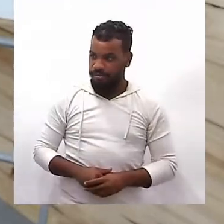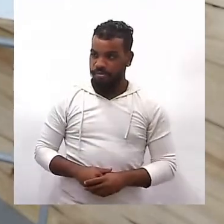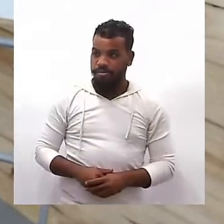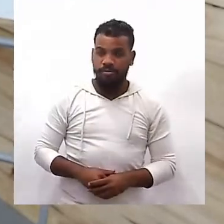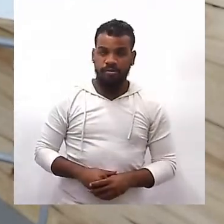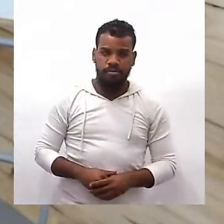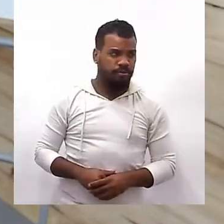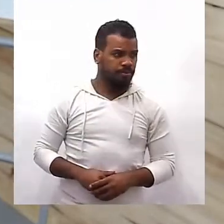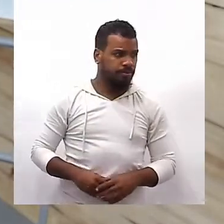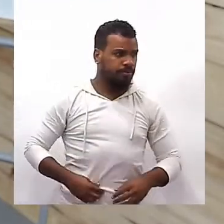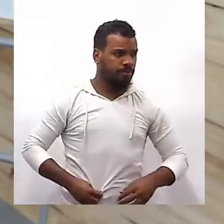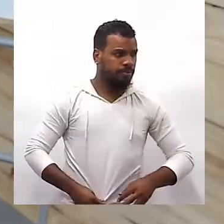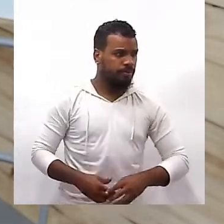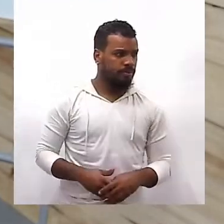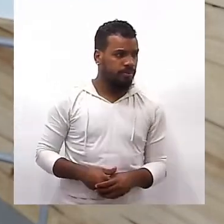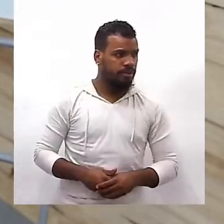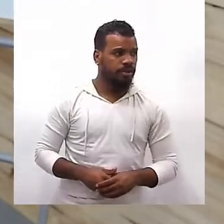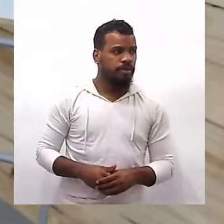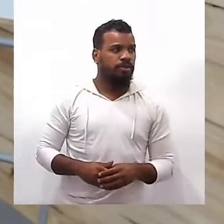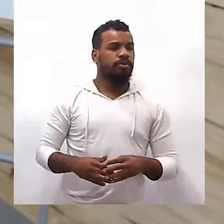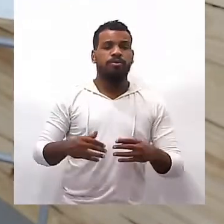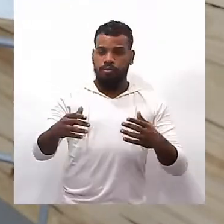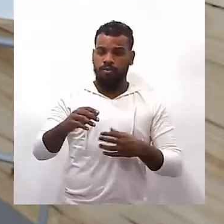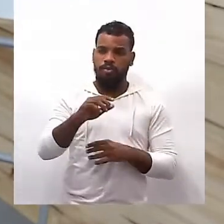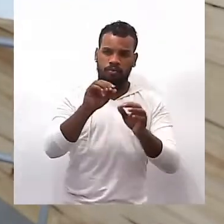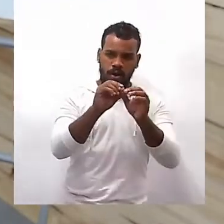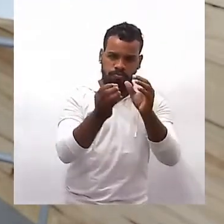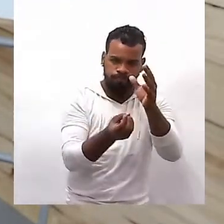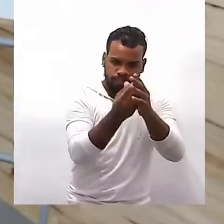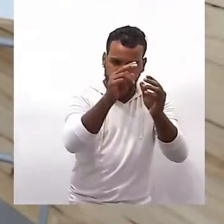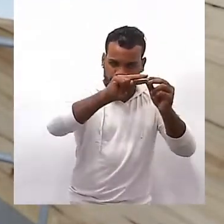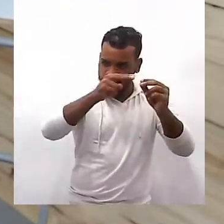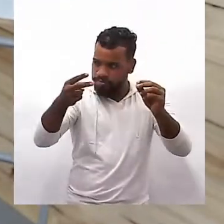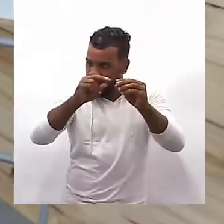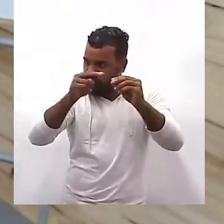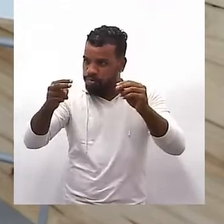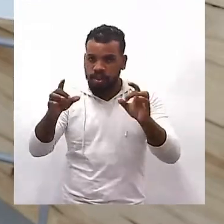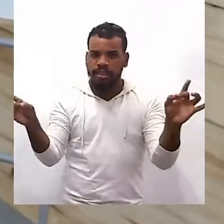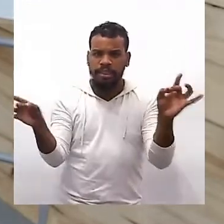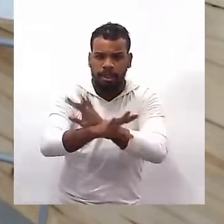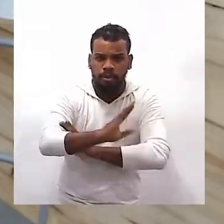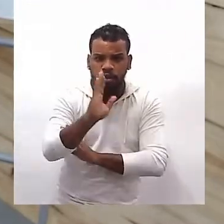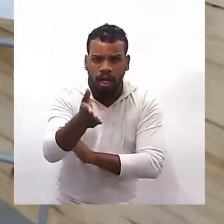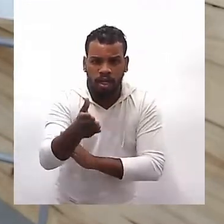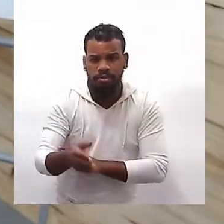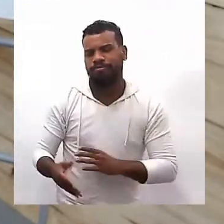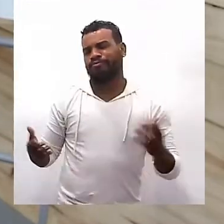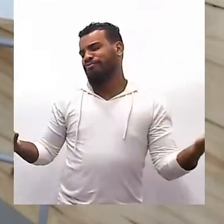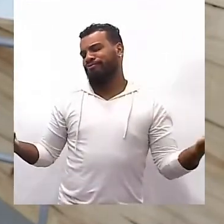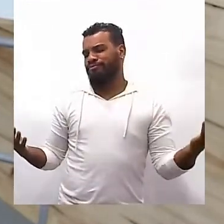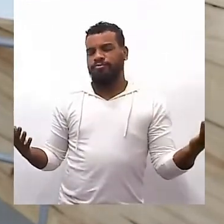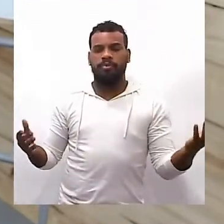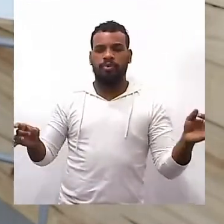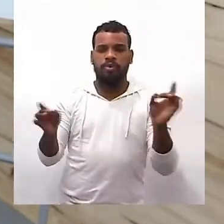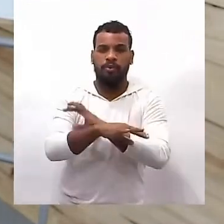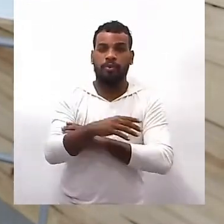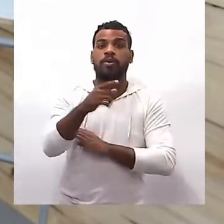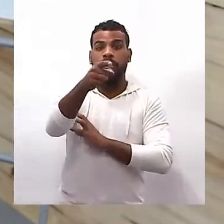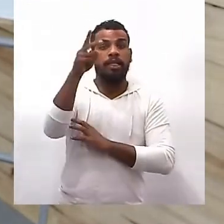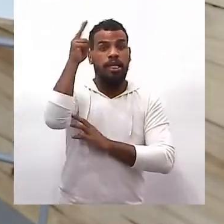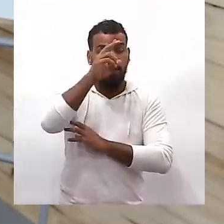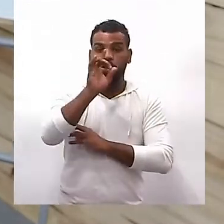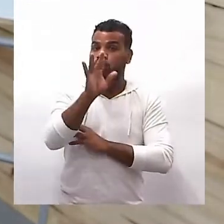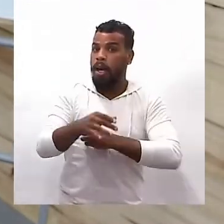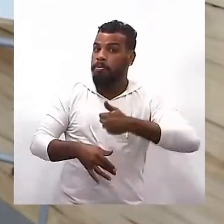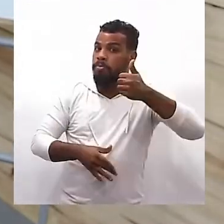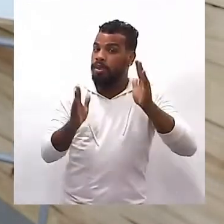os piruvatozinhos, produziu ATP, produziu NADH2. Andrei, terminou a fermentação? Claro que não. Lembre que isso aqui é só a